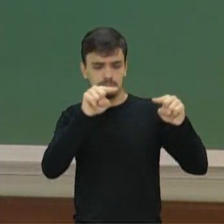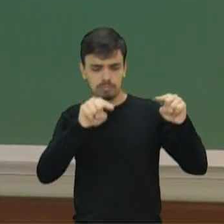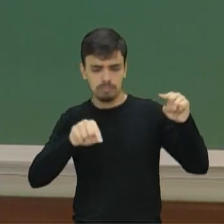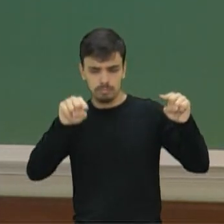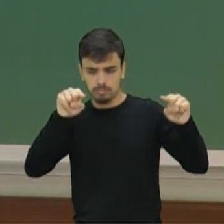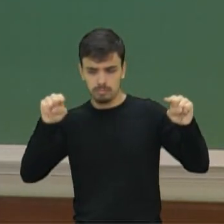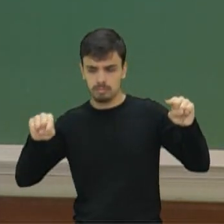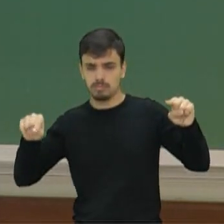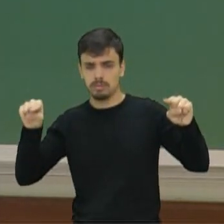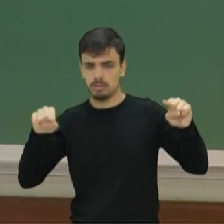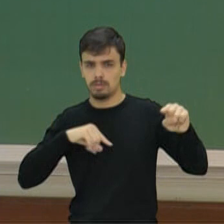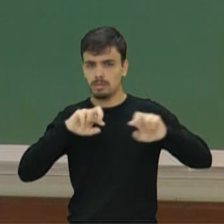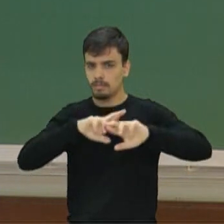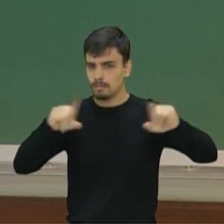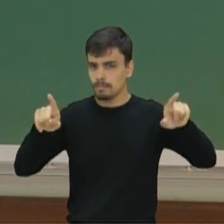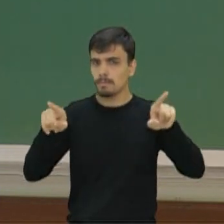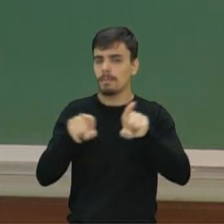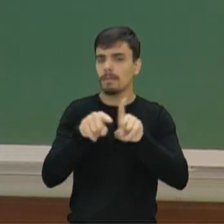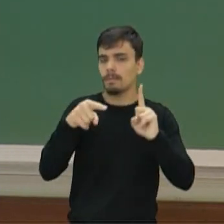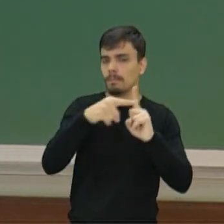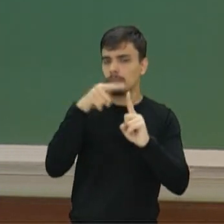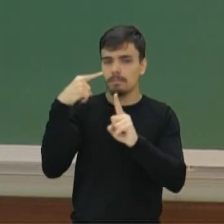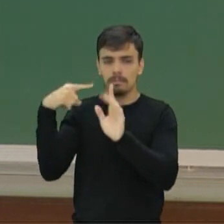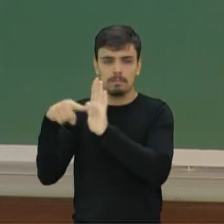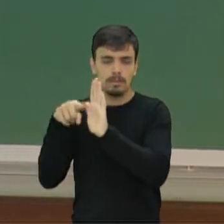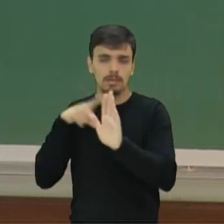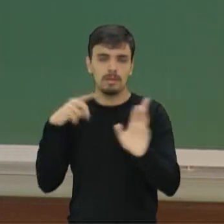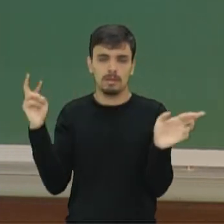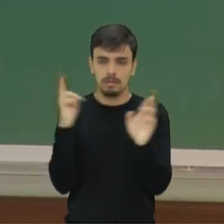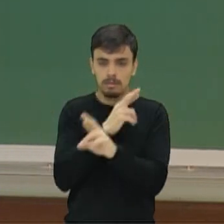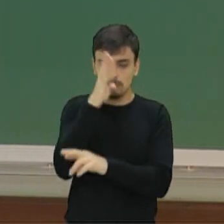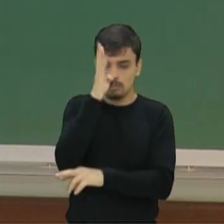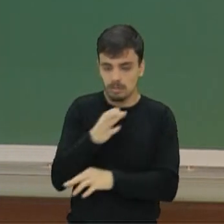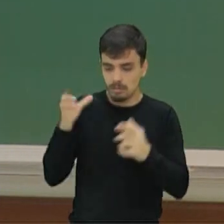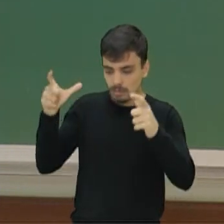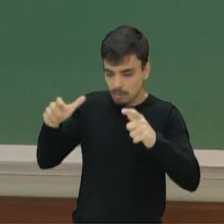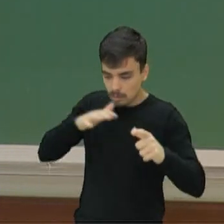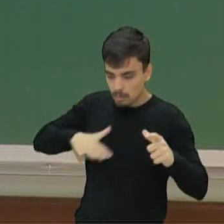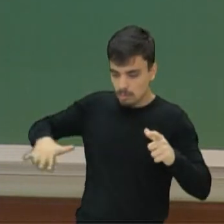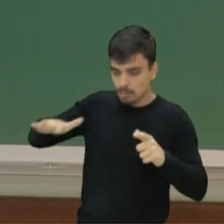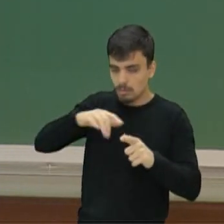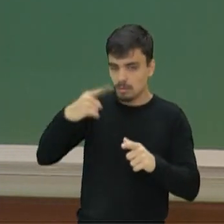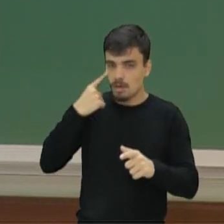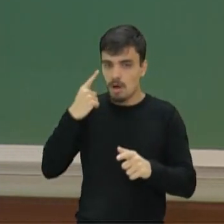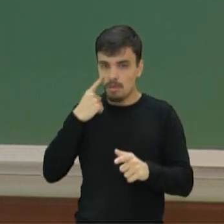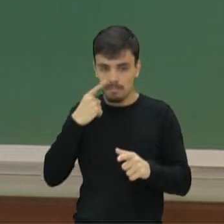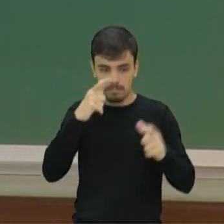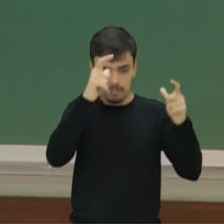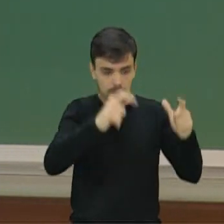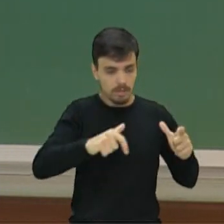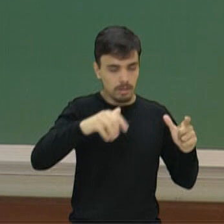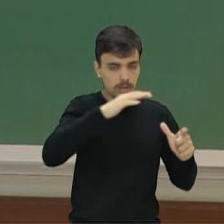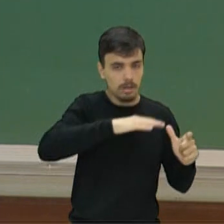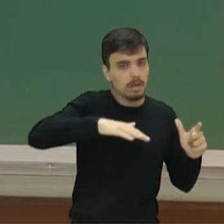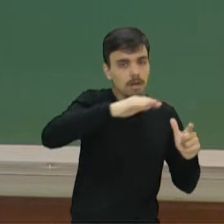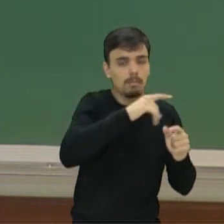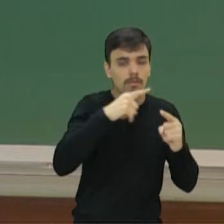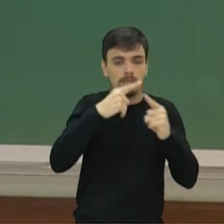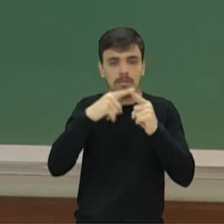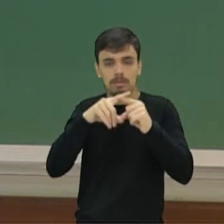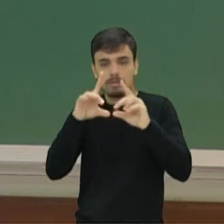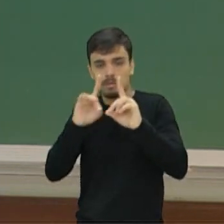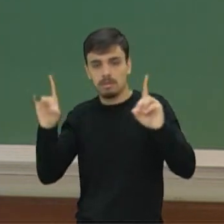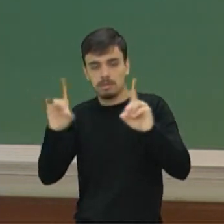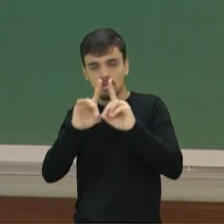pessoal, ele tem uma relação direta com o campo elétrico. Você pega o campo vezes a distância, você tem o desnível